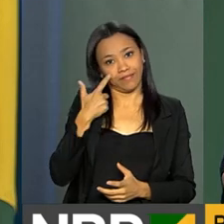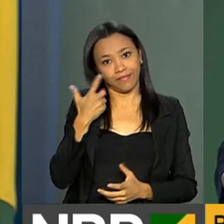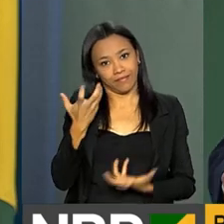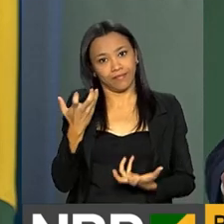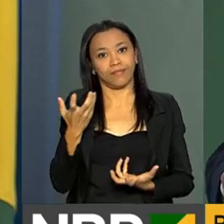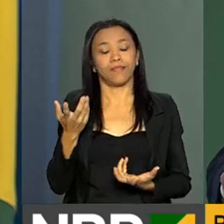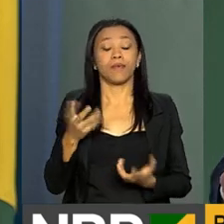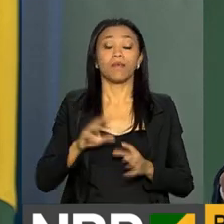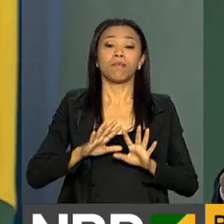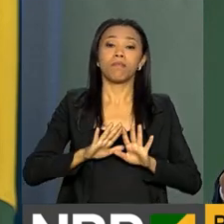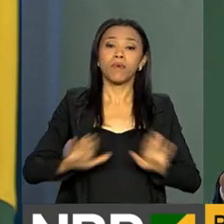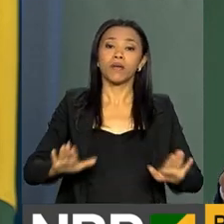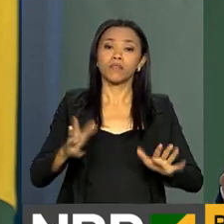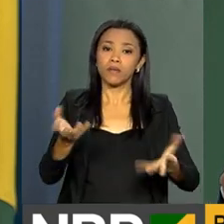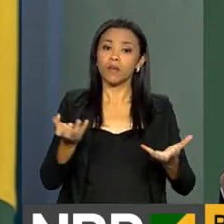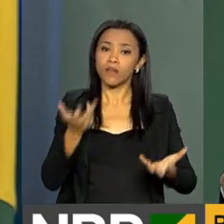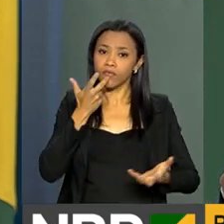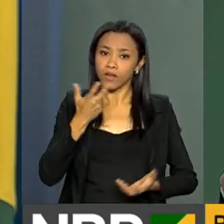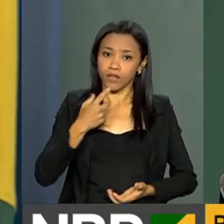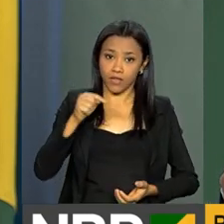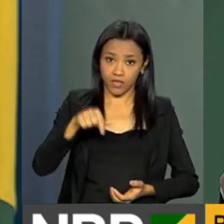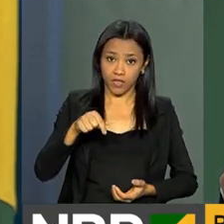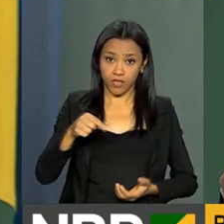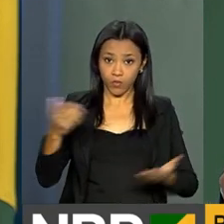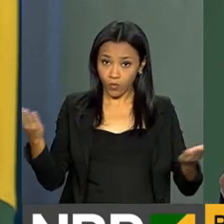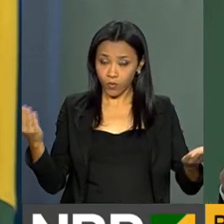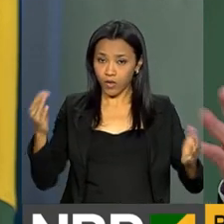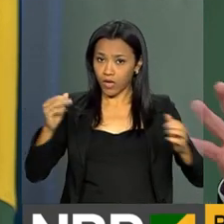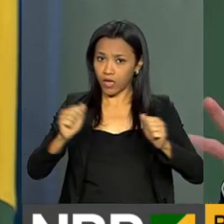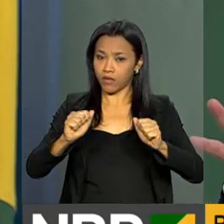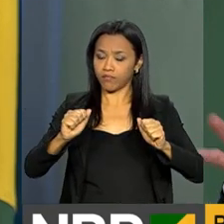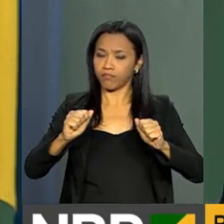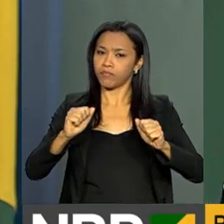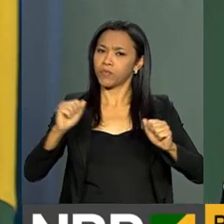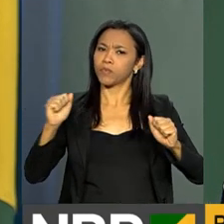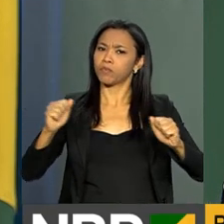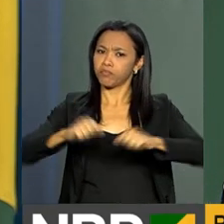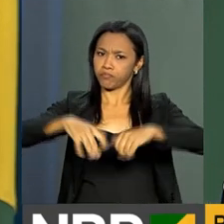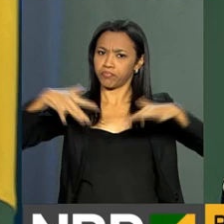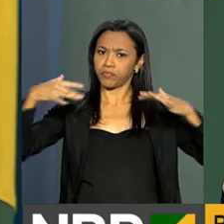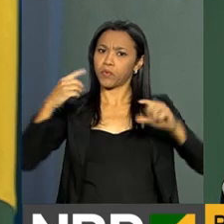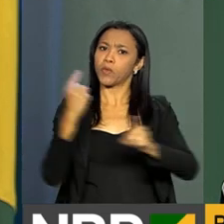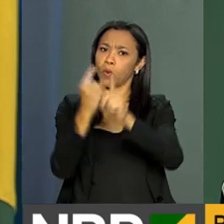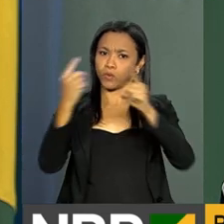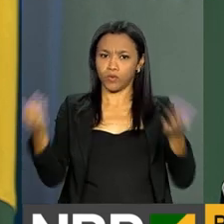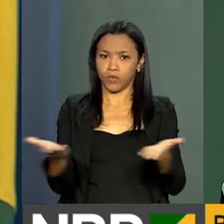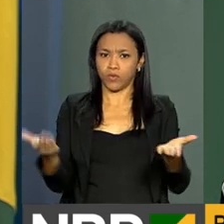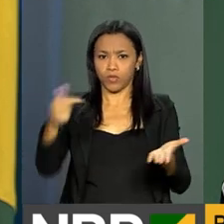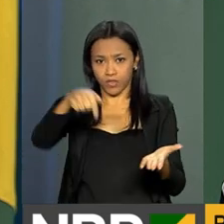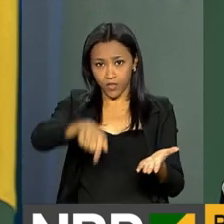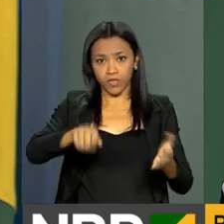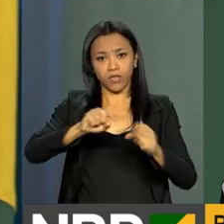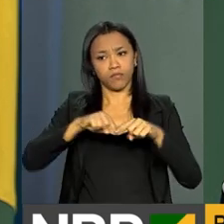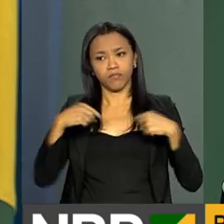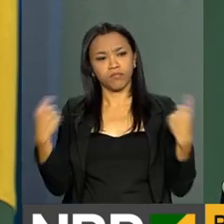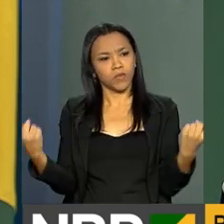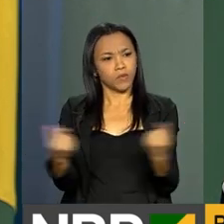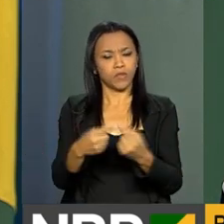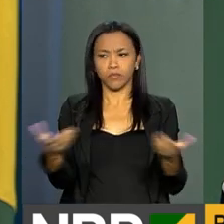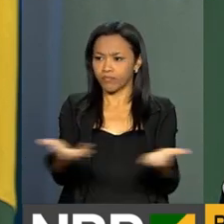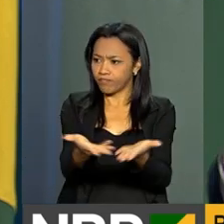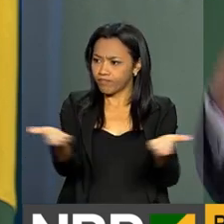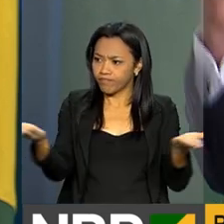dizer que a cerimônia de hoje, né, ela traz à nossa mente pelas palavras do João, pelas palavras do